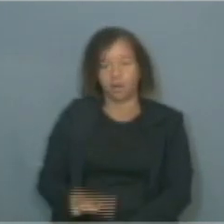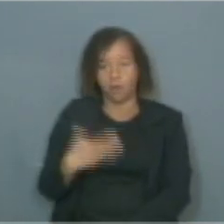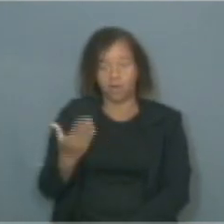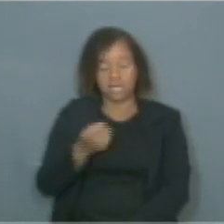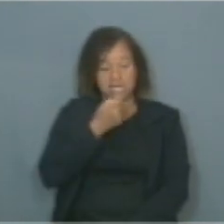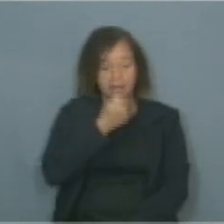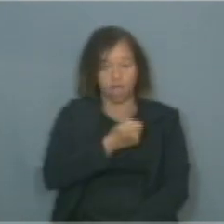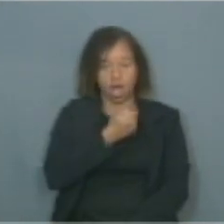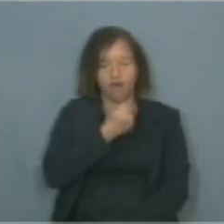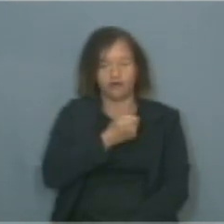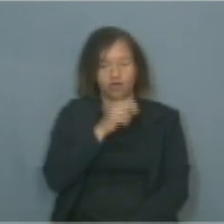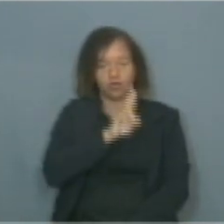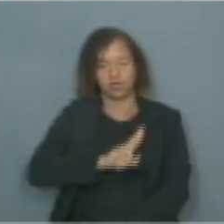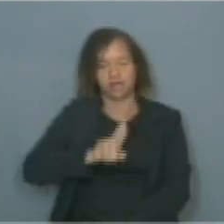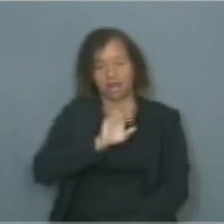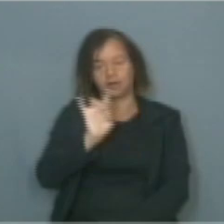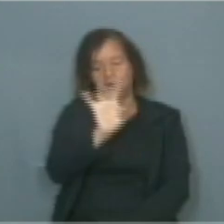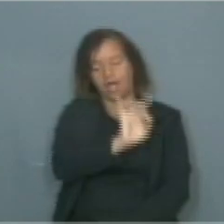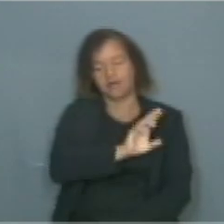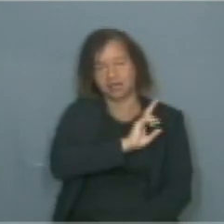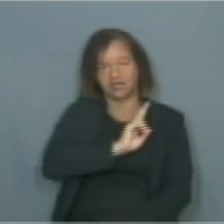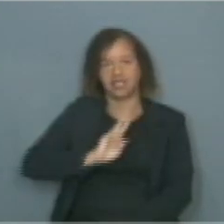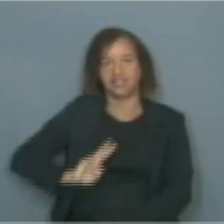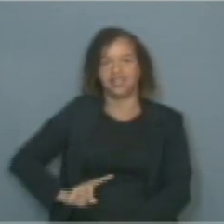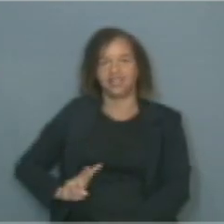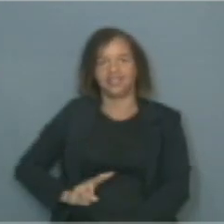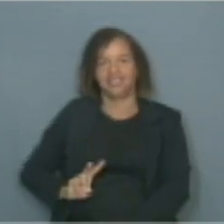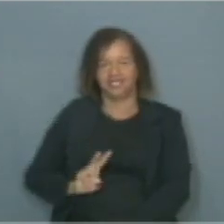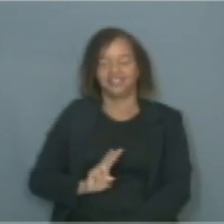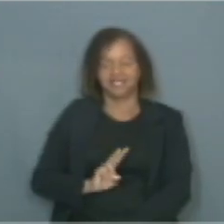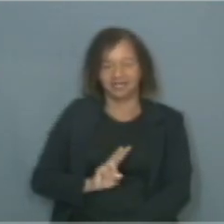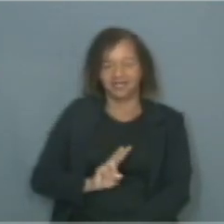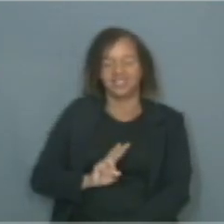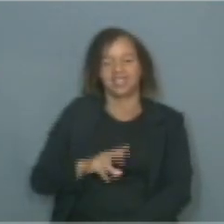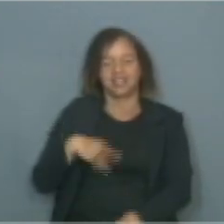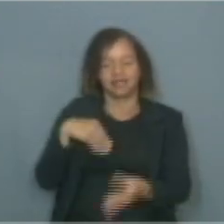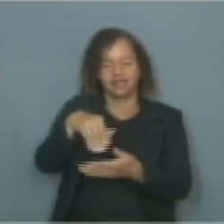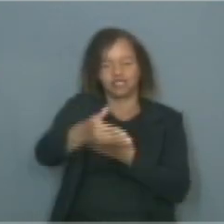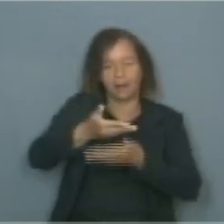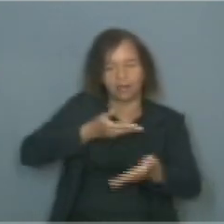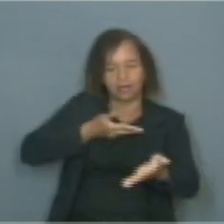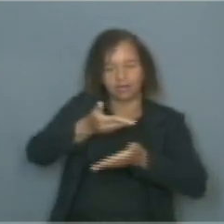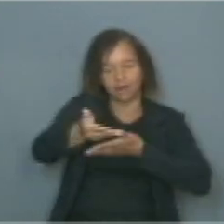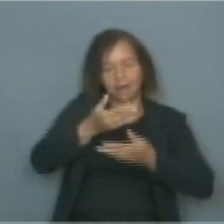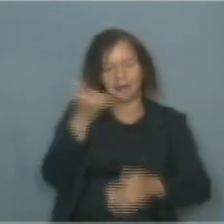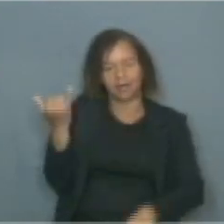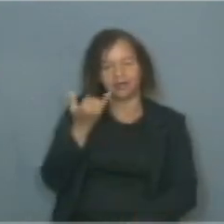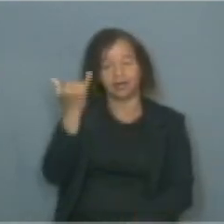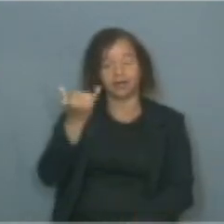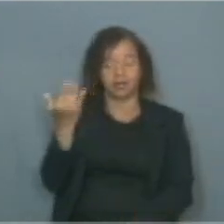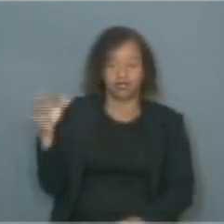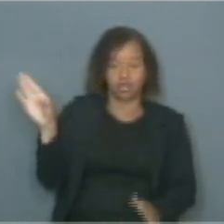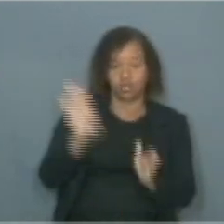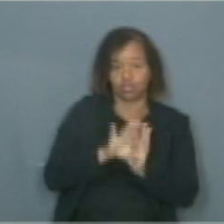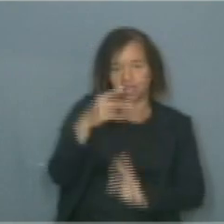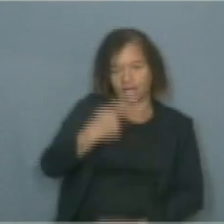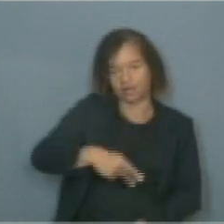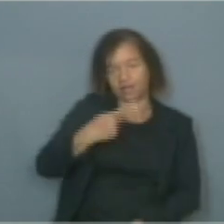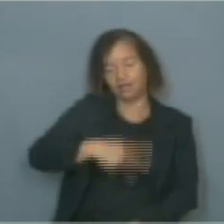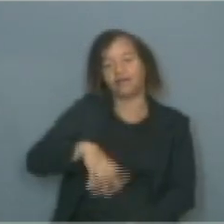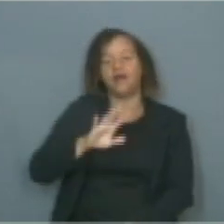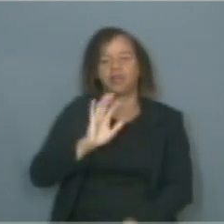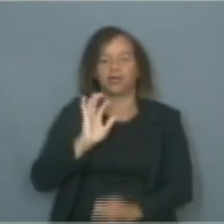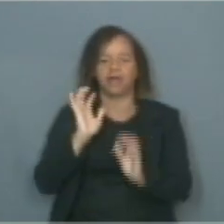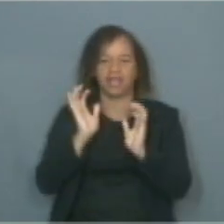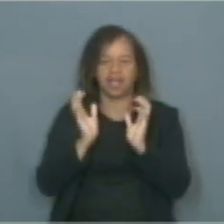microfone aqui é usado por qualquer um desses vereadores, eu tenho muito respeito. E essa troca é muito importante, porque da mesma forma que chega até a população,